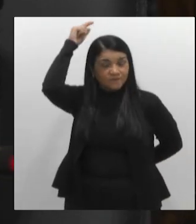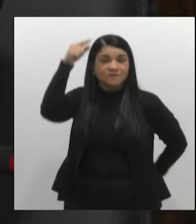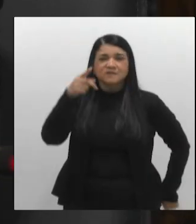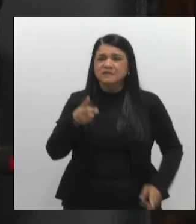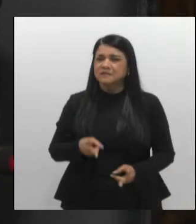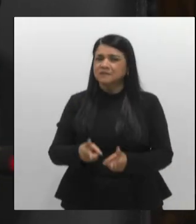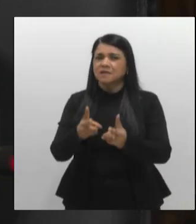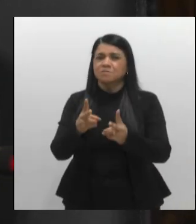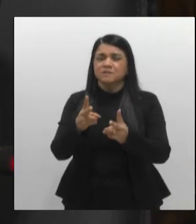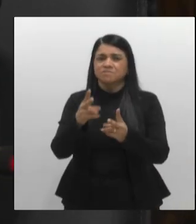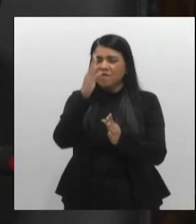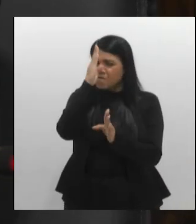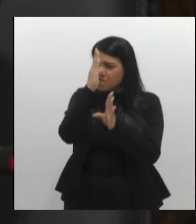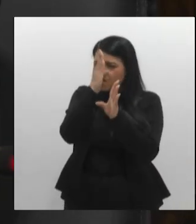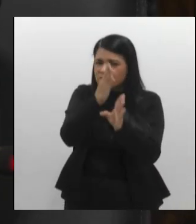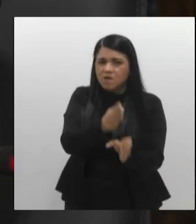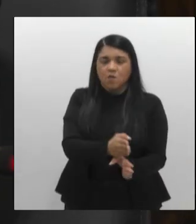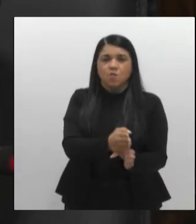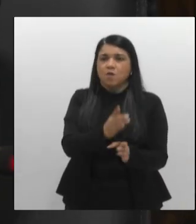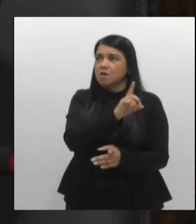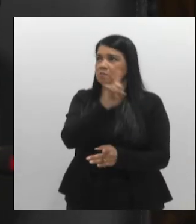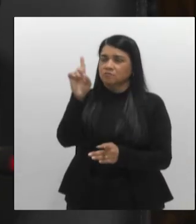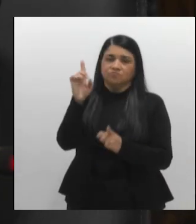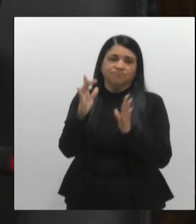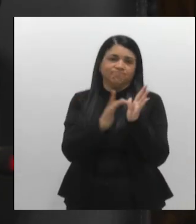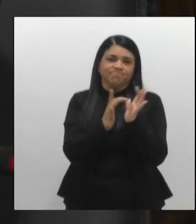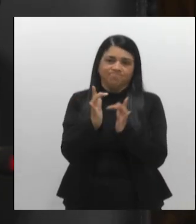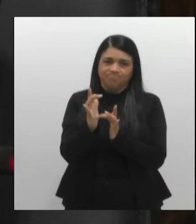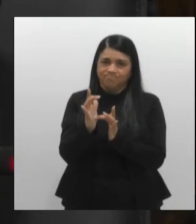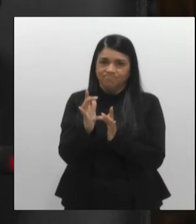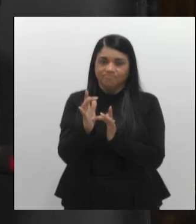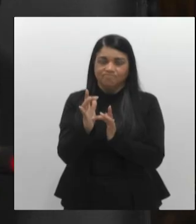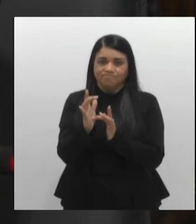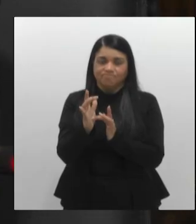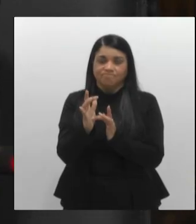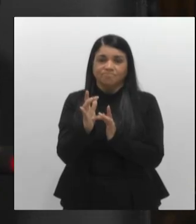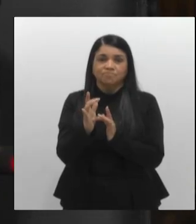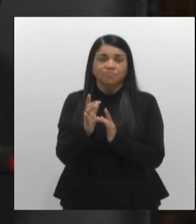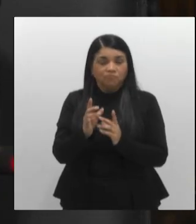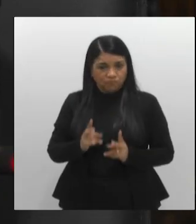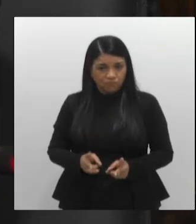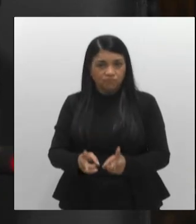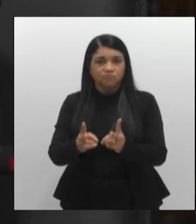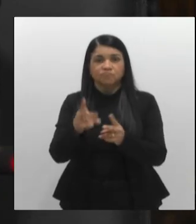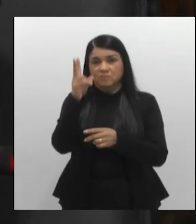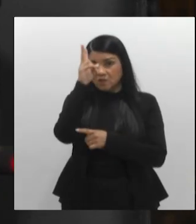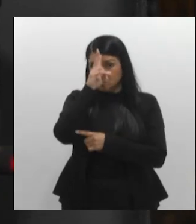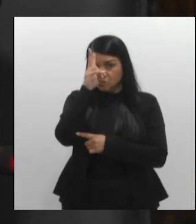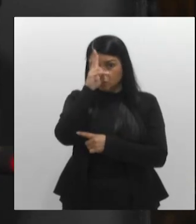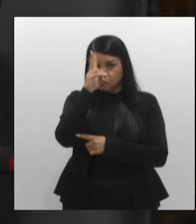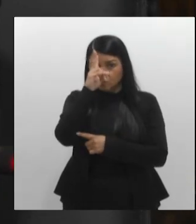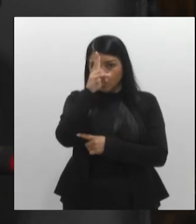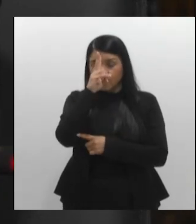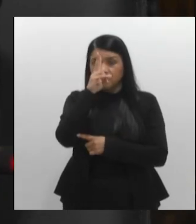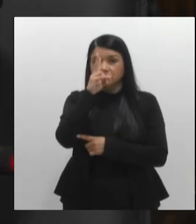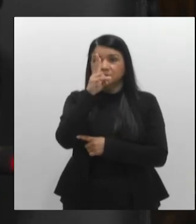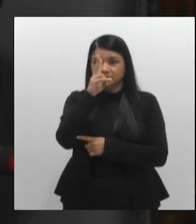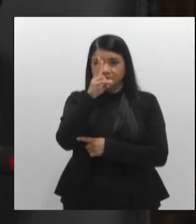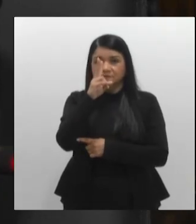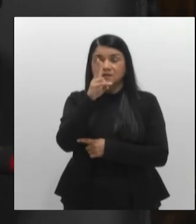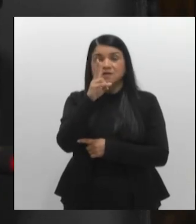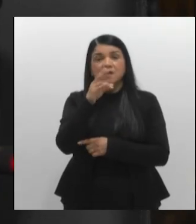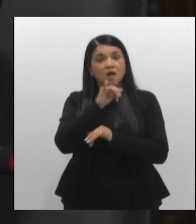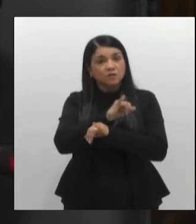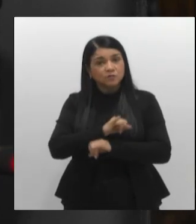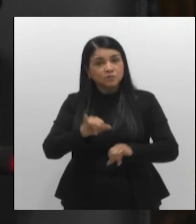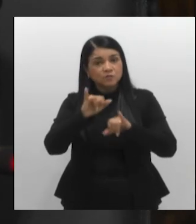Cristo até as últimas consequências, haveremos de dar prosseguimento a essa história multissecular,